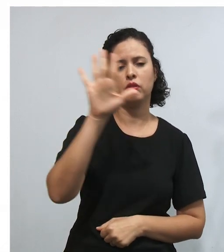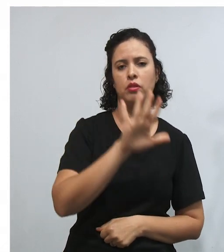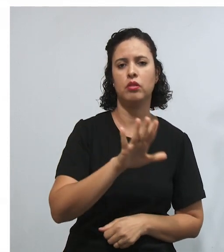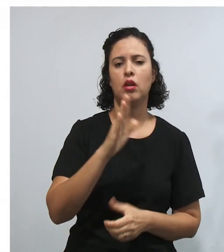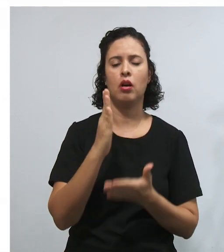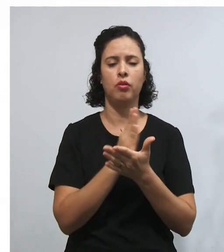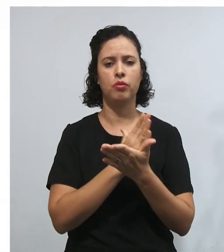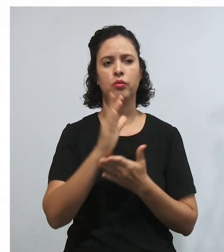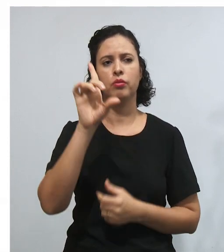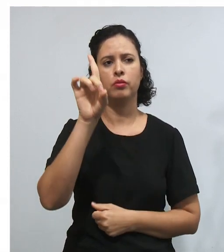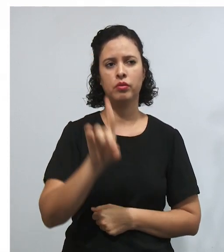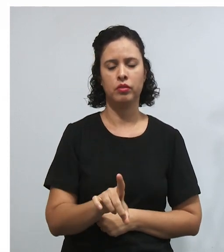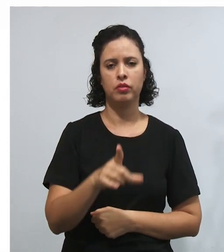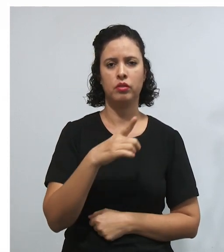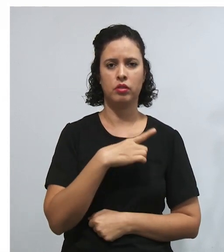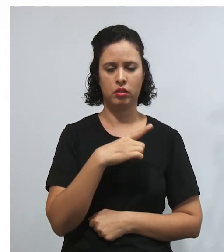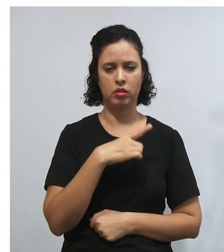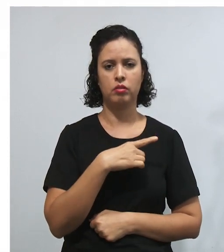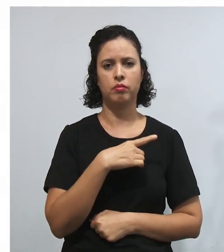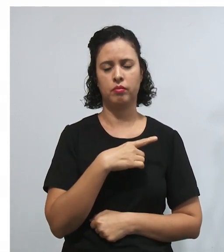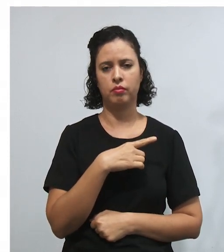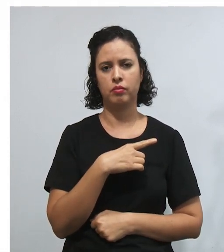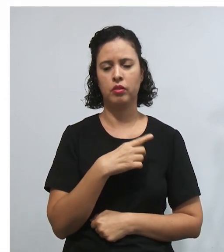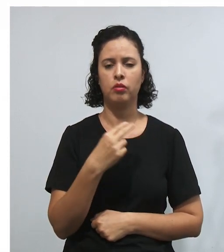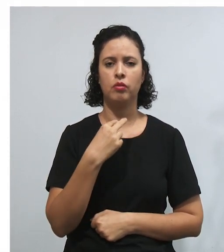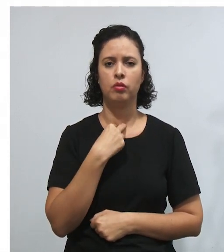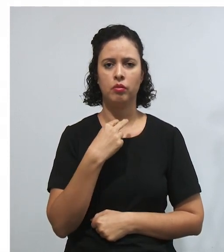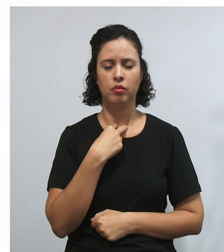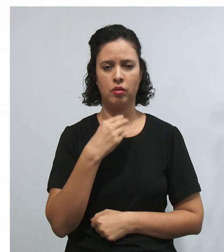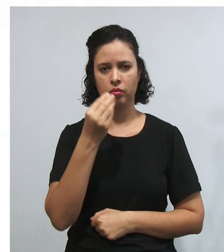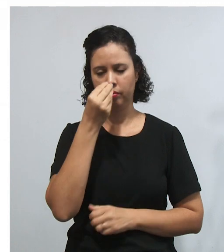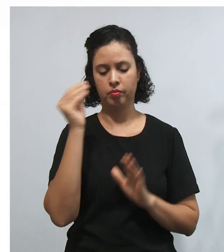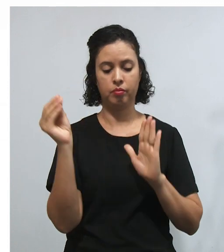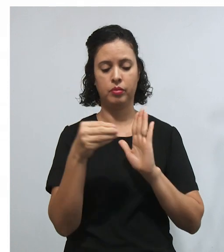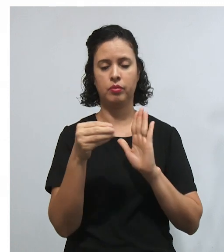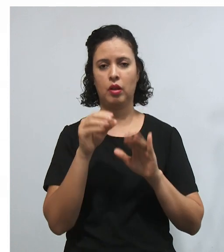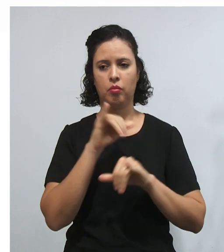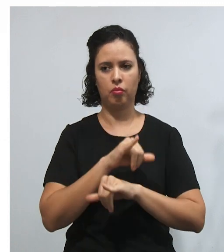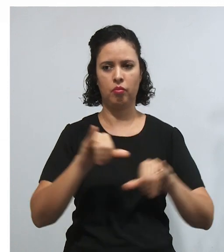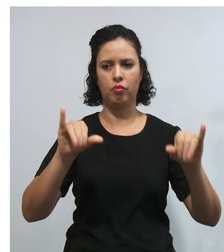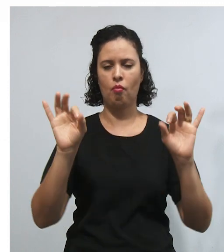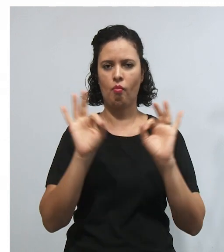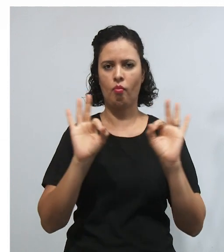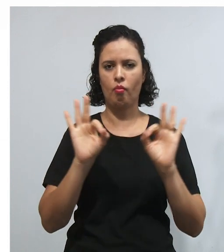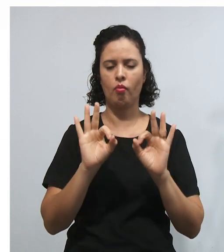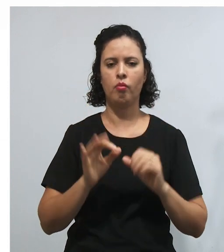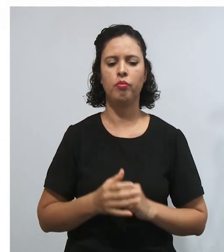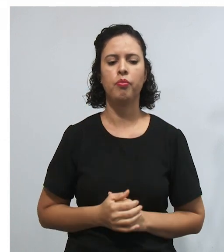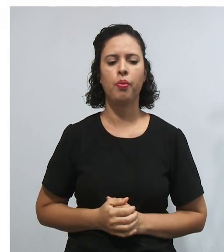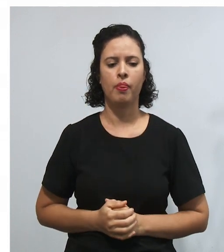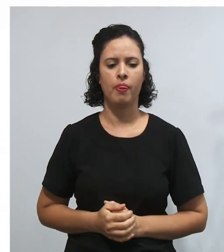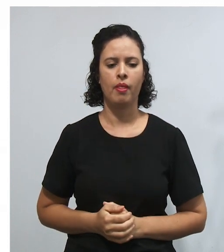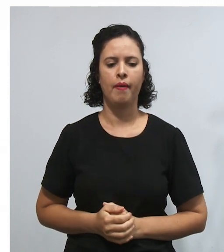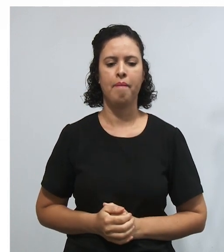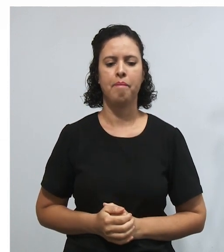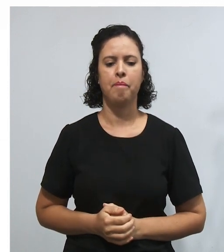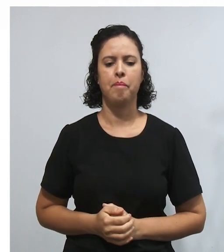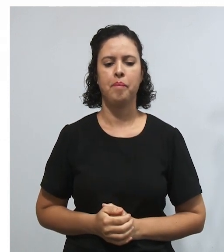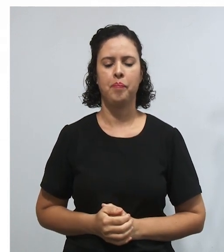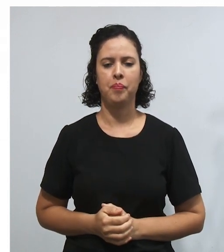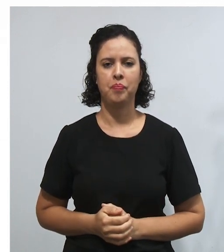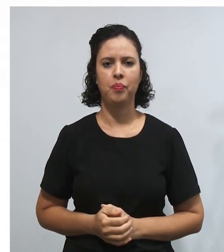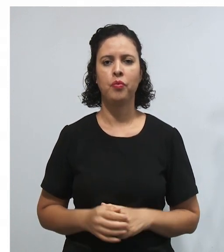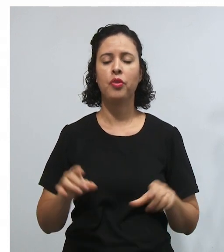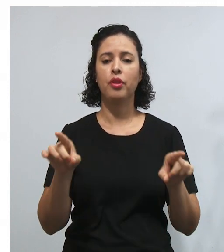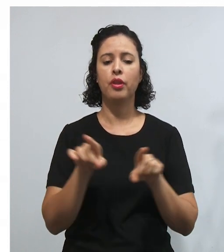Alguns direitos que, de fato, eles não podem ser dado publicidade, tá? Falamos aqui como algumas hipóteses,